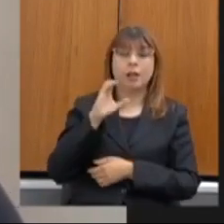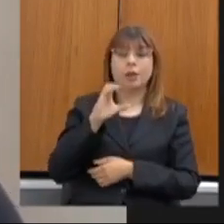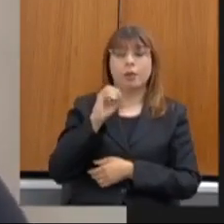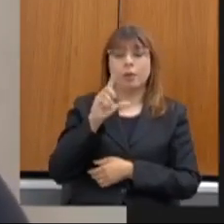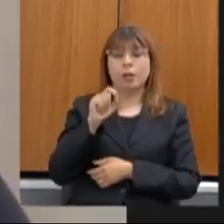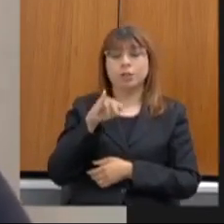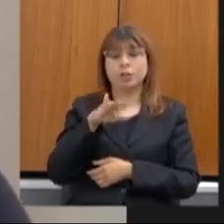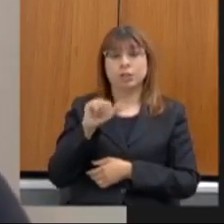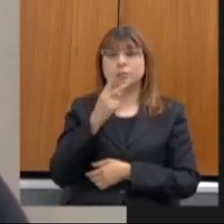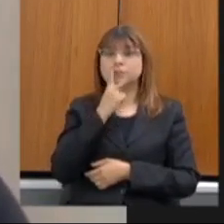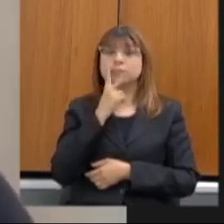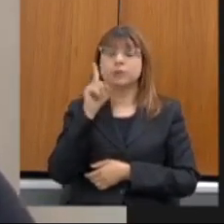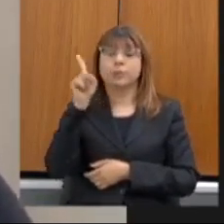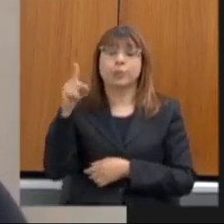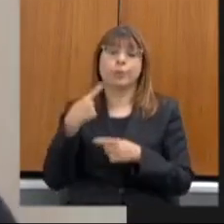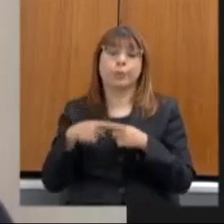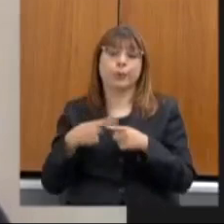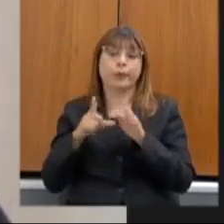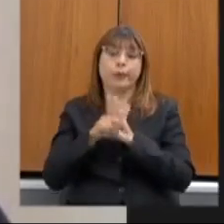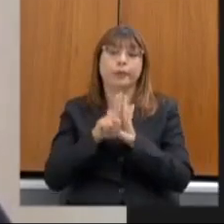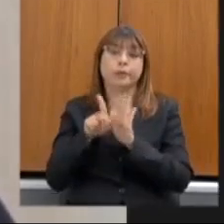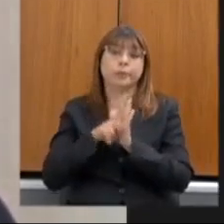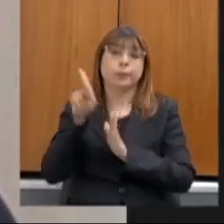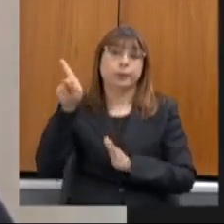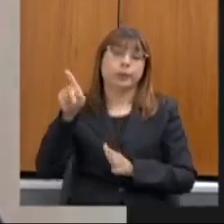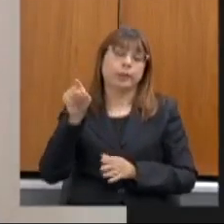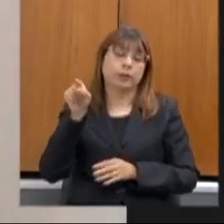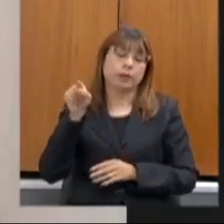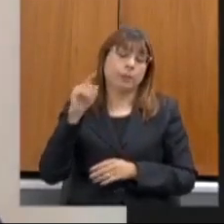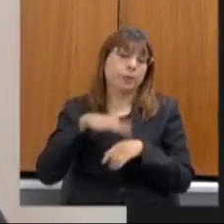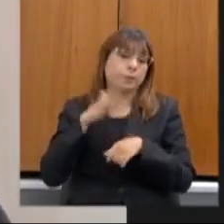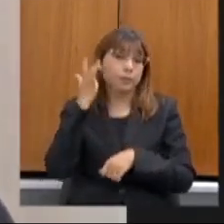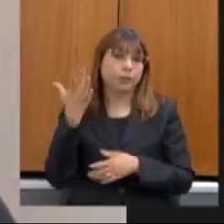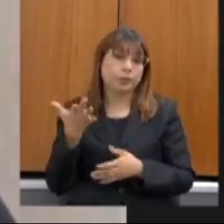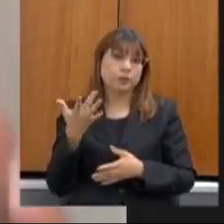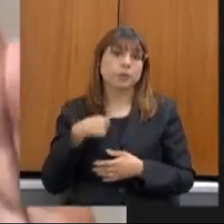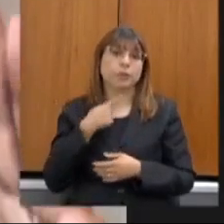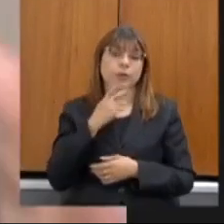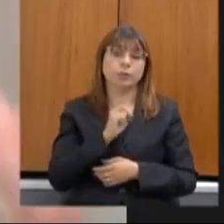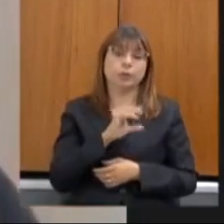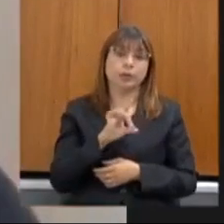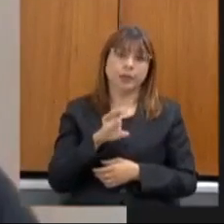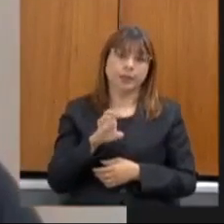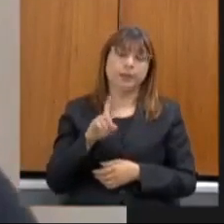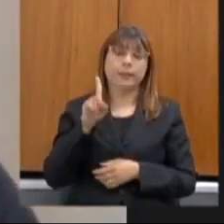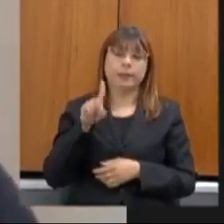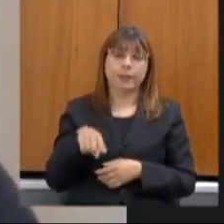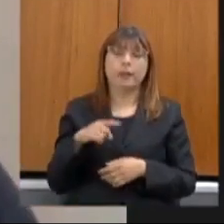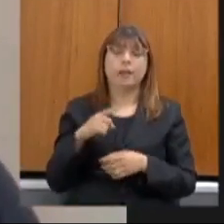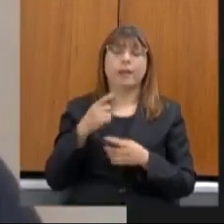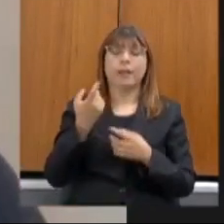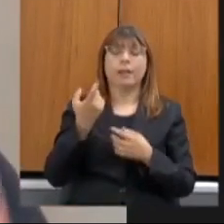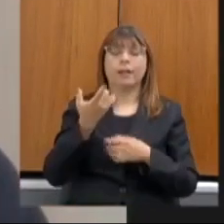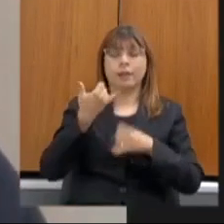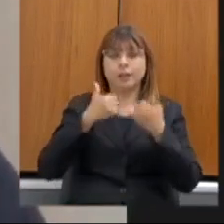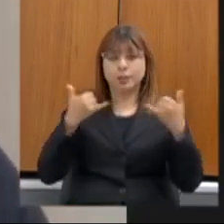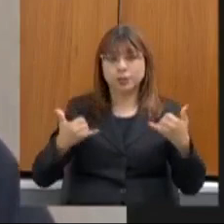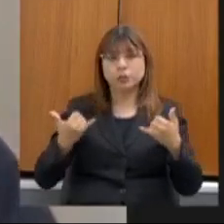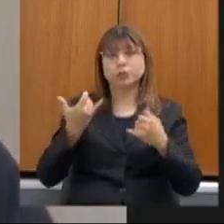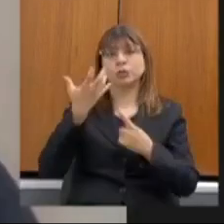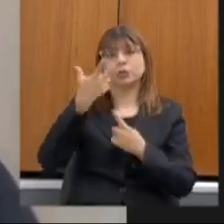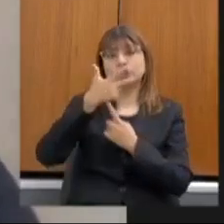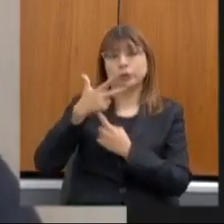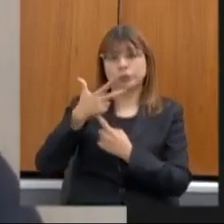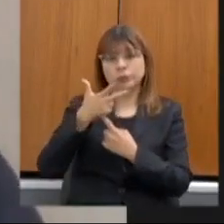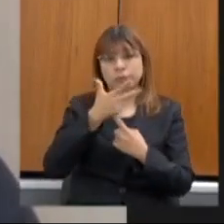Santo Por que a legislação é mais favorável eu estou falando da Sudene eu estou falando da energia fotovoltaica se o senhor não